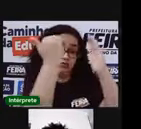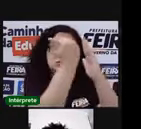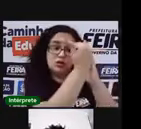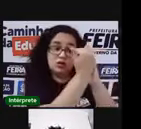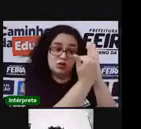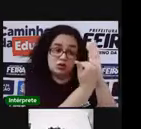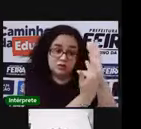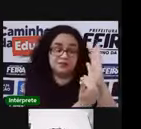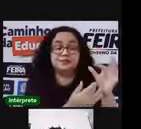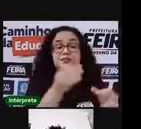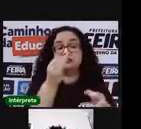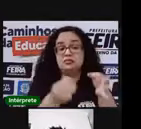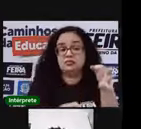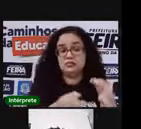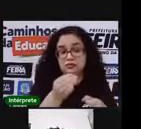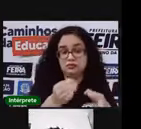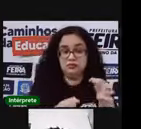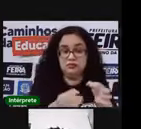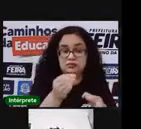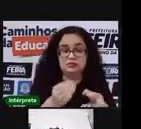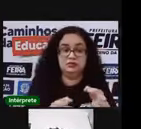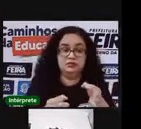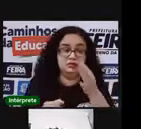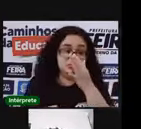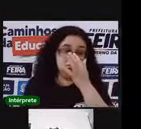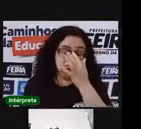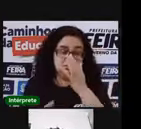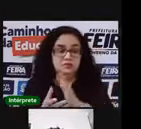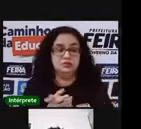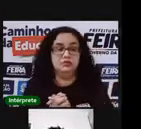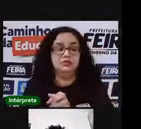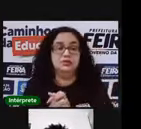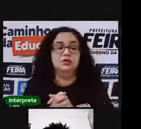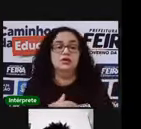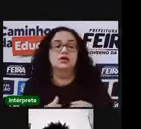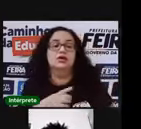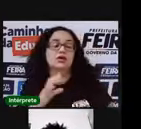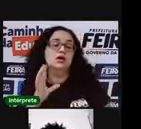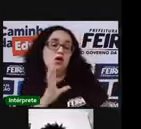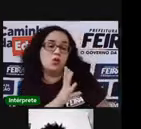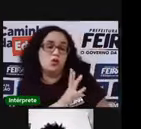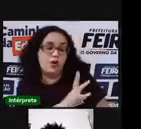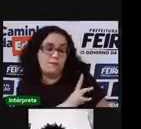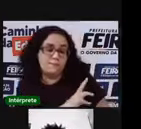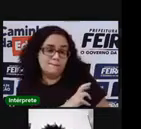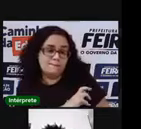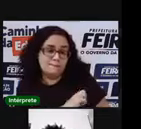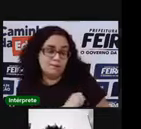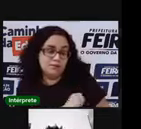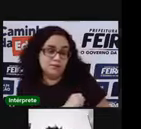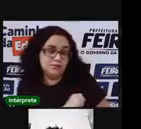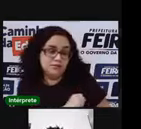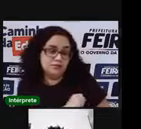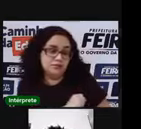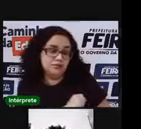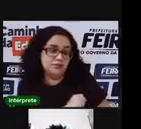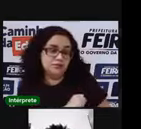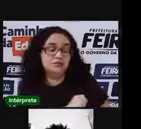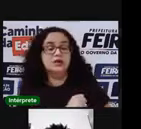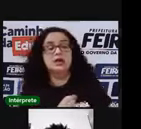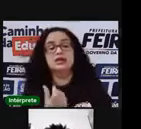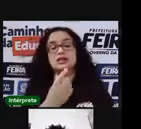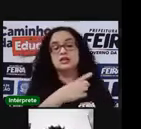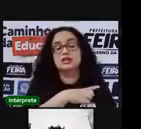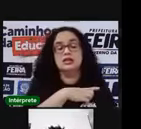da justiça, perpassa por isso que é a gente praticar o amor, ser solidário de fato, não é? A garantia